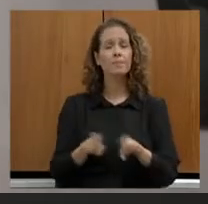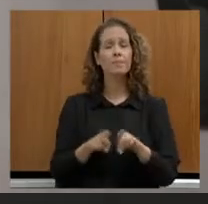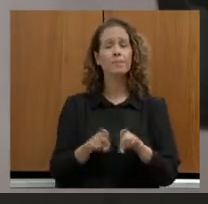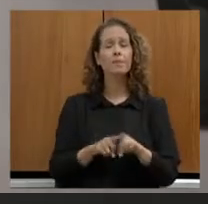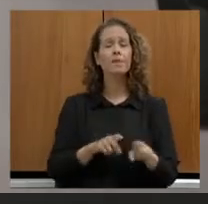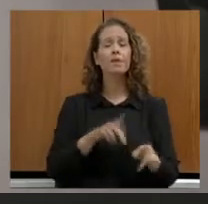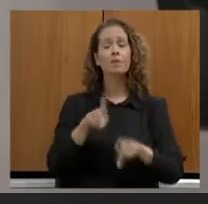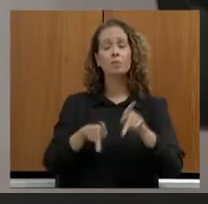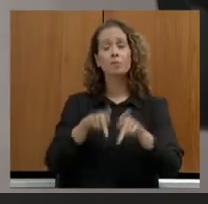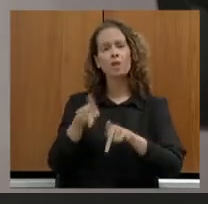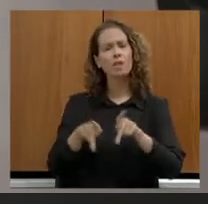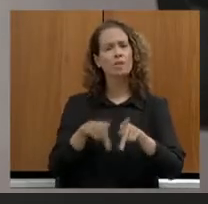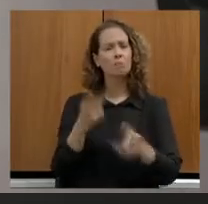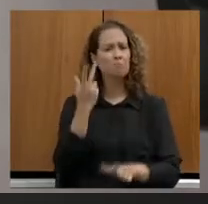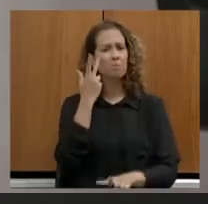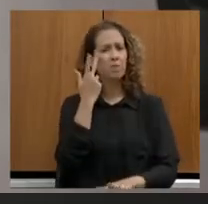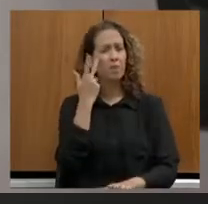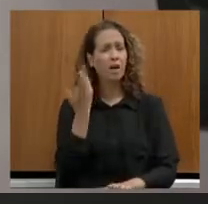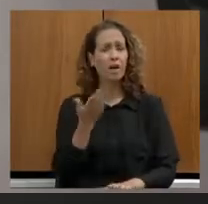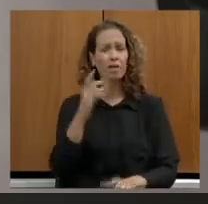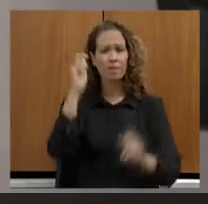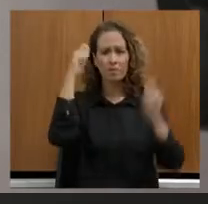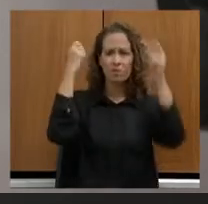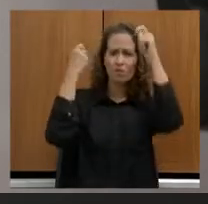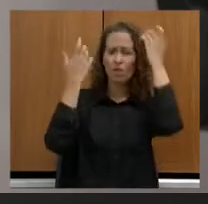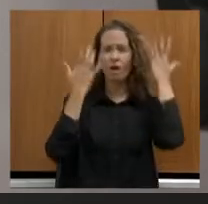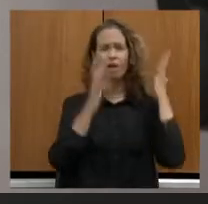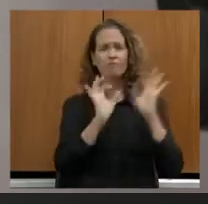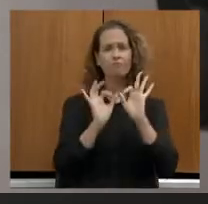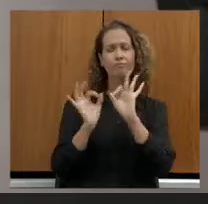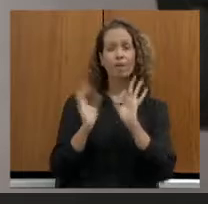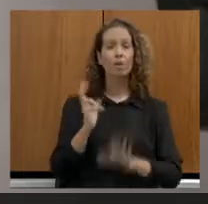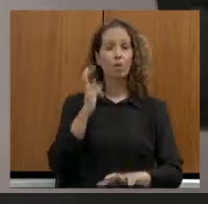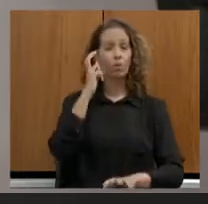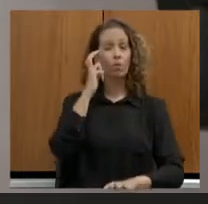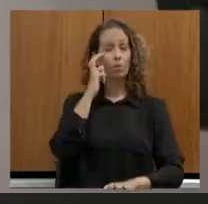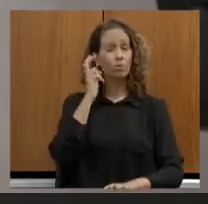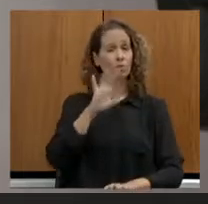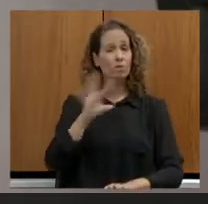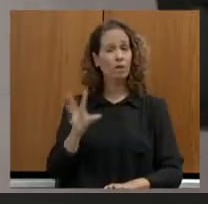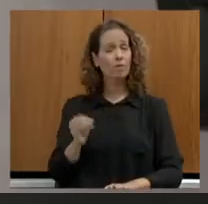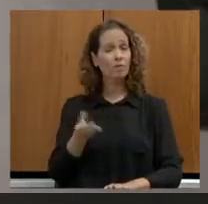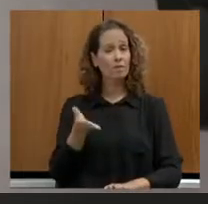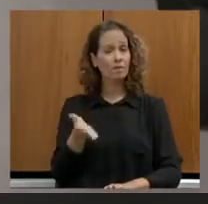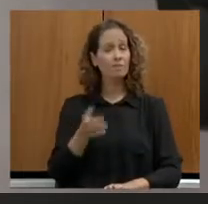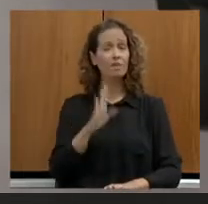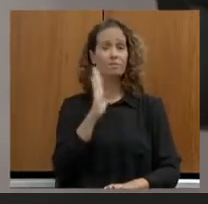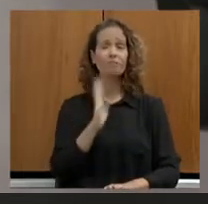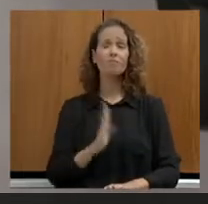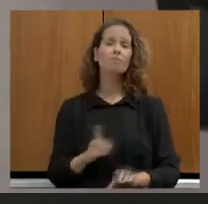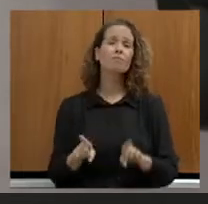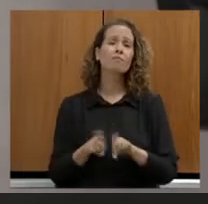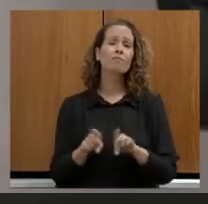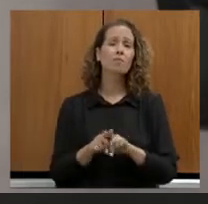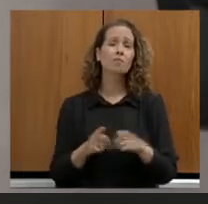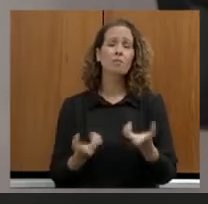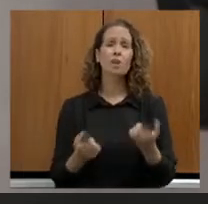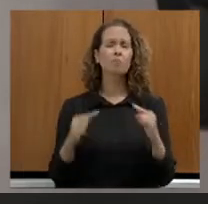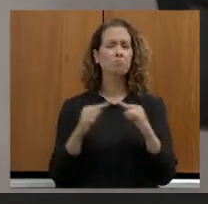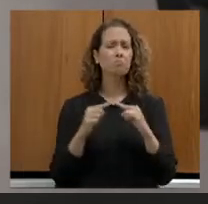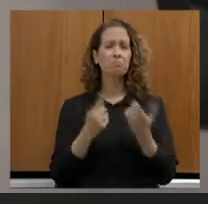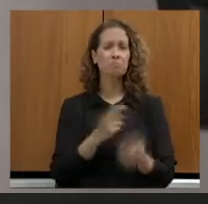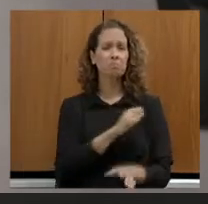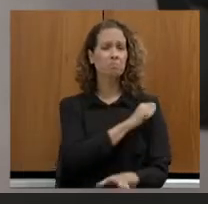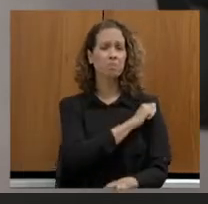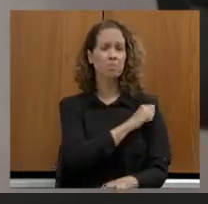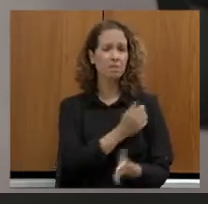da população negra este Penteado são historicamente ligados à cultura afro-brasileira e fazem parte da identidade étnico-racial dessas